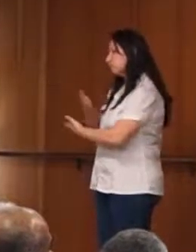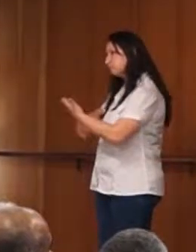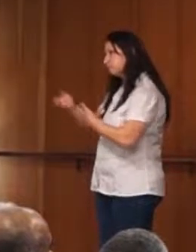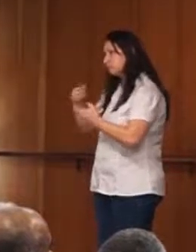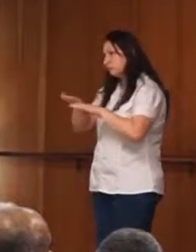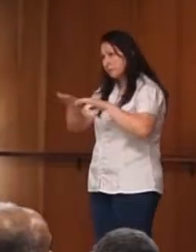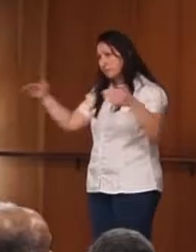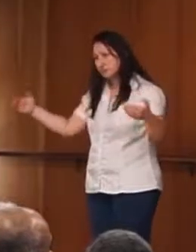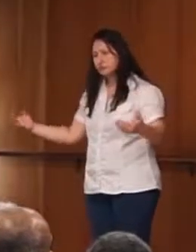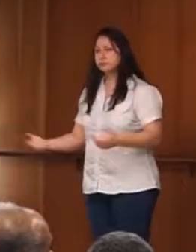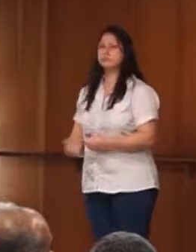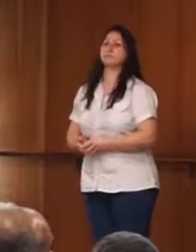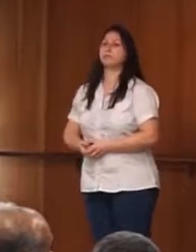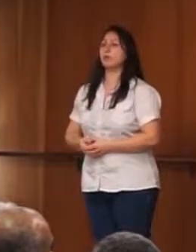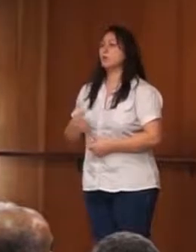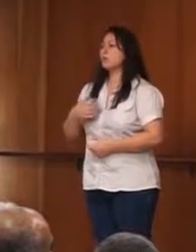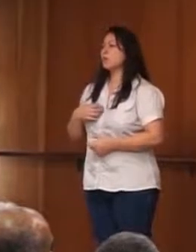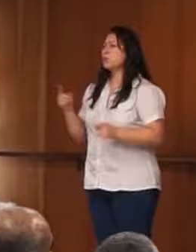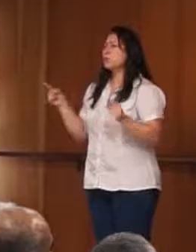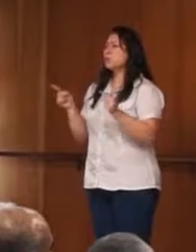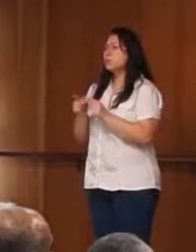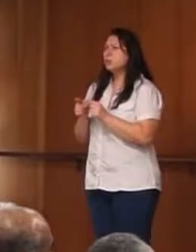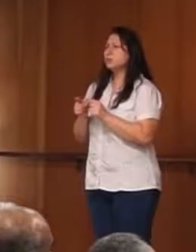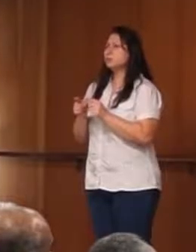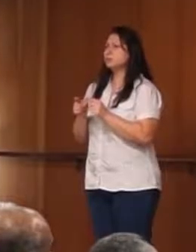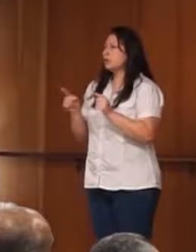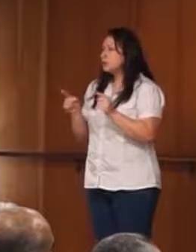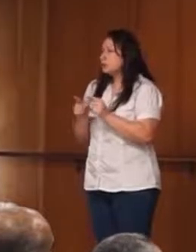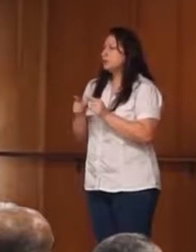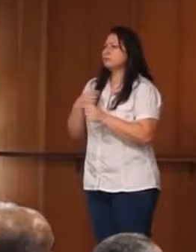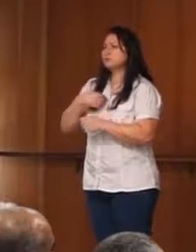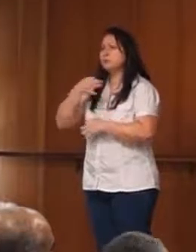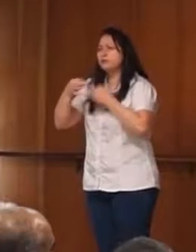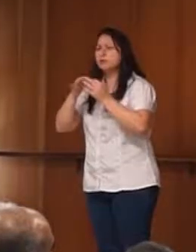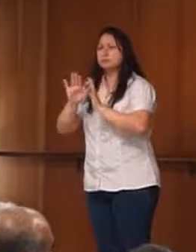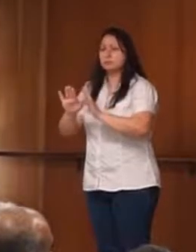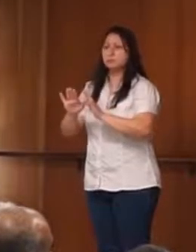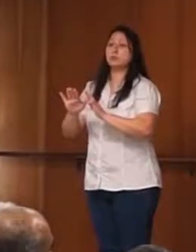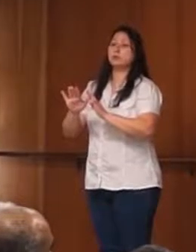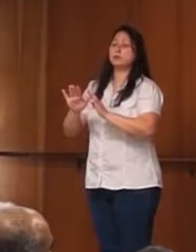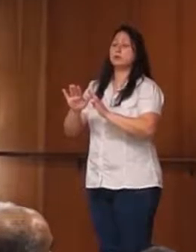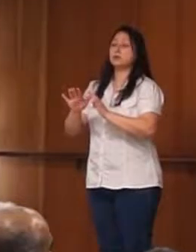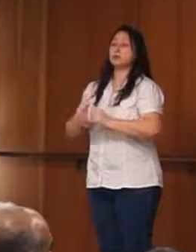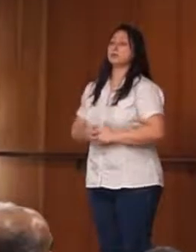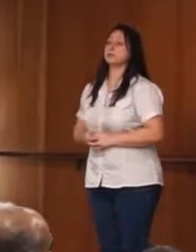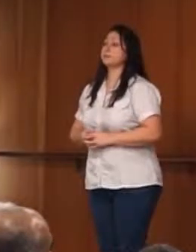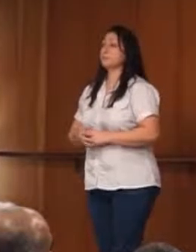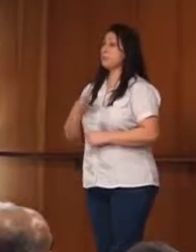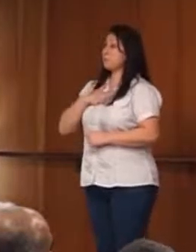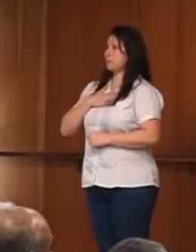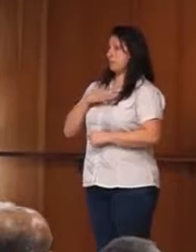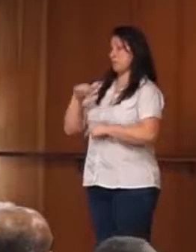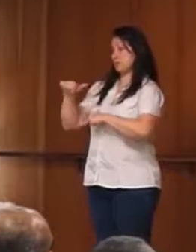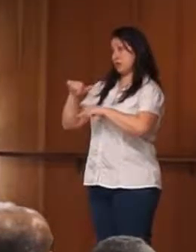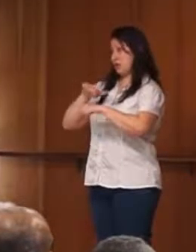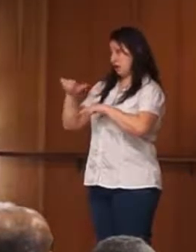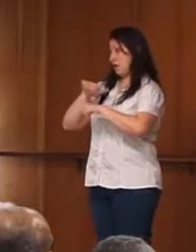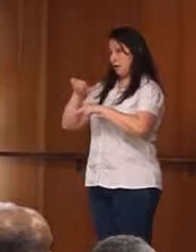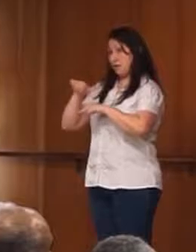vou ser breve, mas em função do meu trabalho como